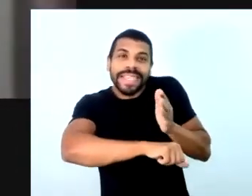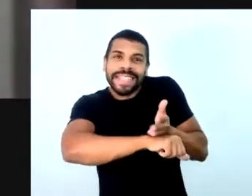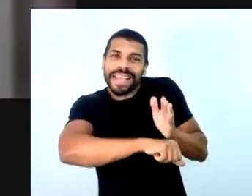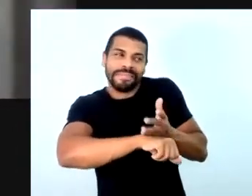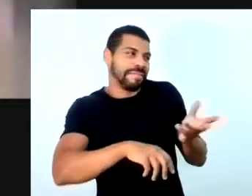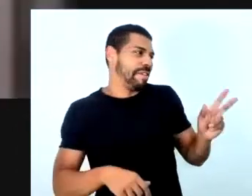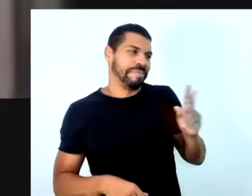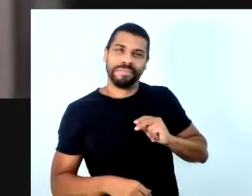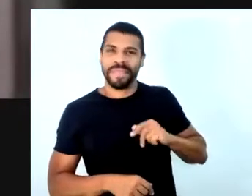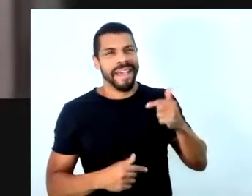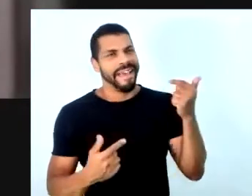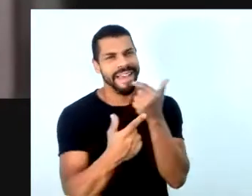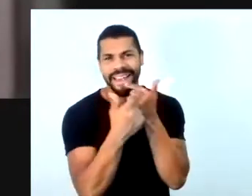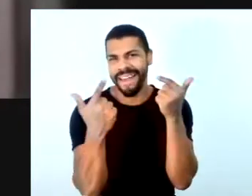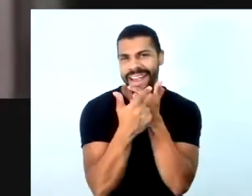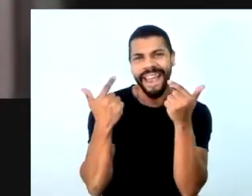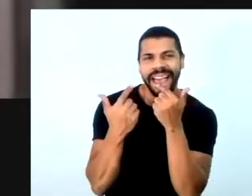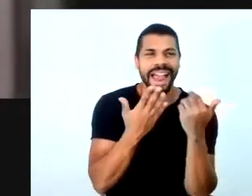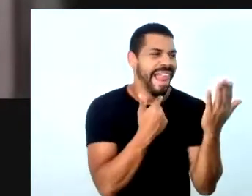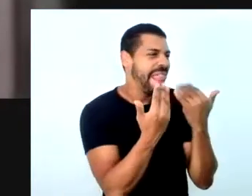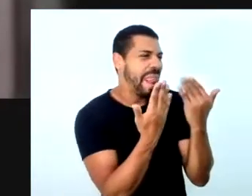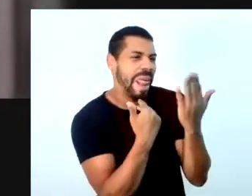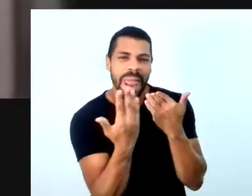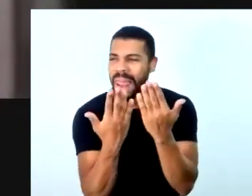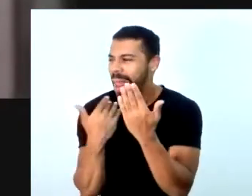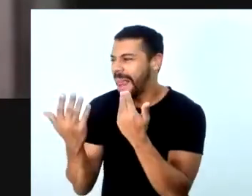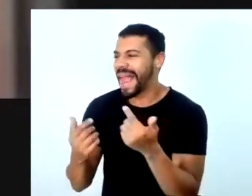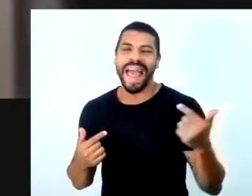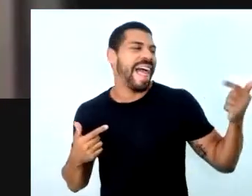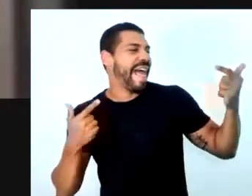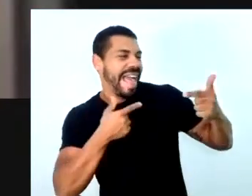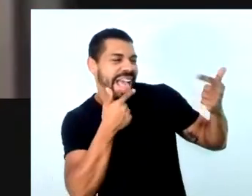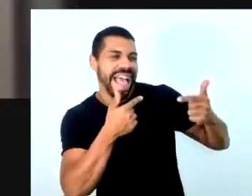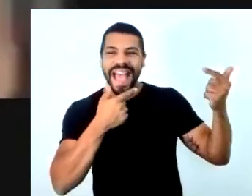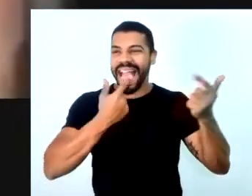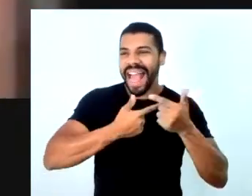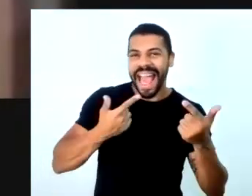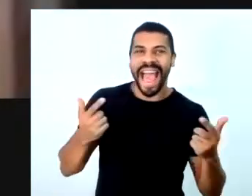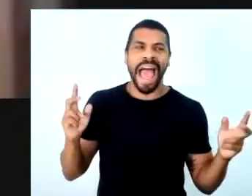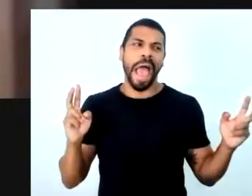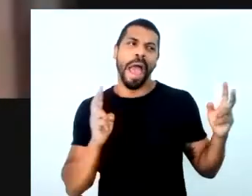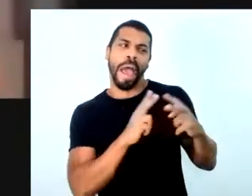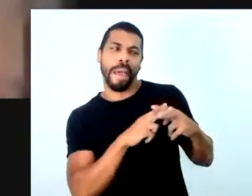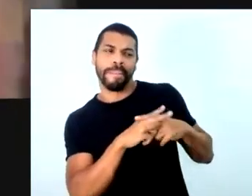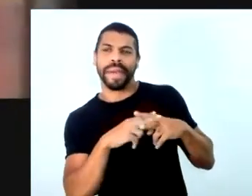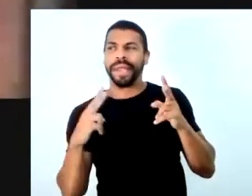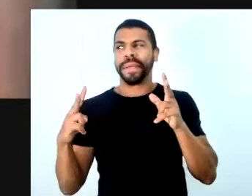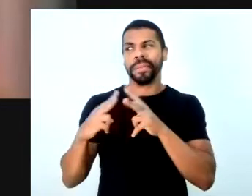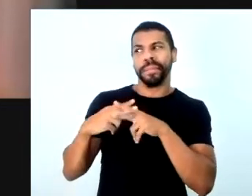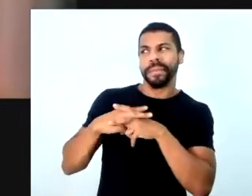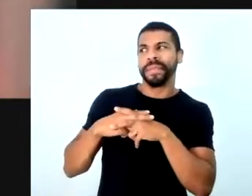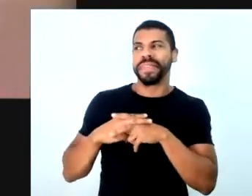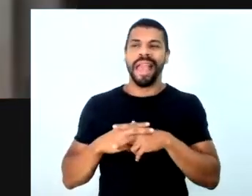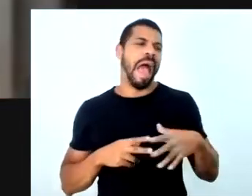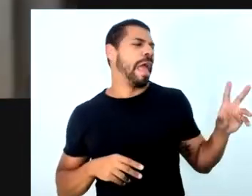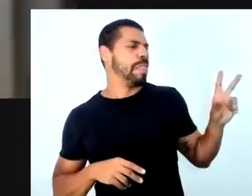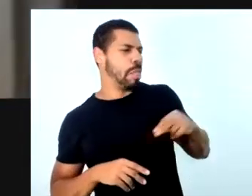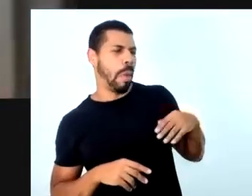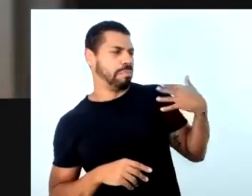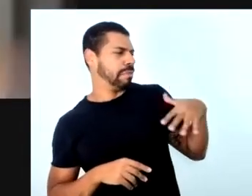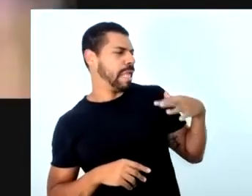durante os ensaios. Então, era hilário, porque tinha as conversas, tinha os desabafos, tinha as brigas